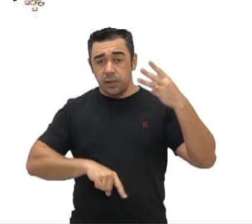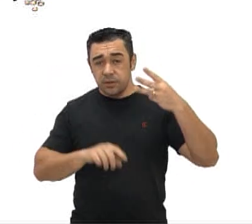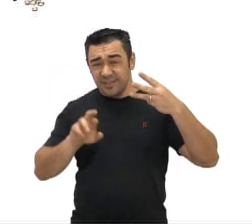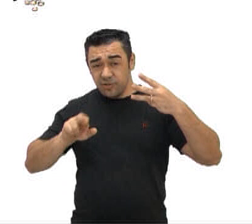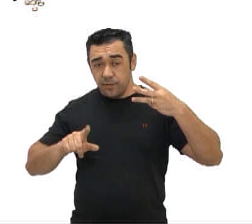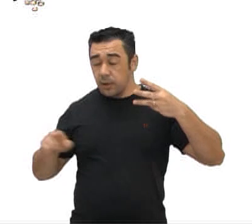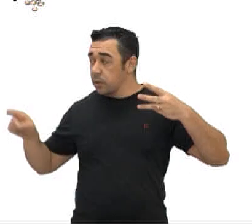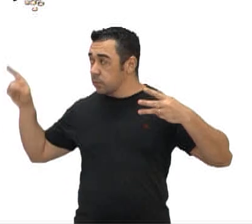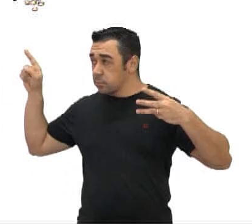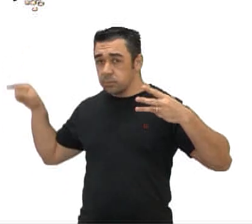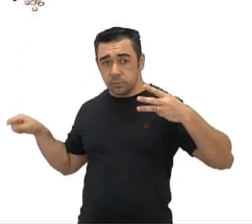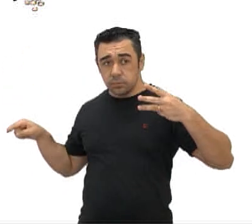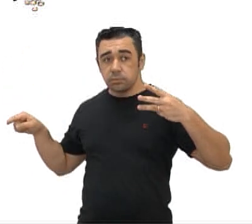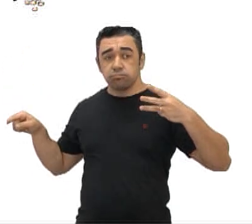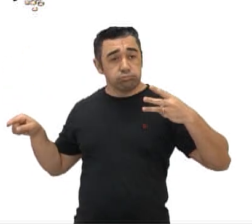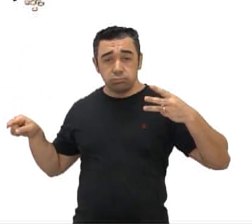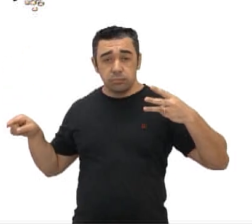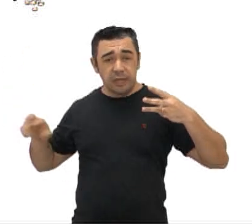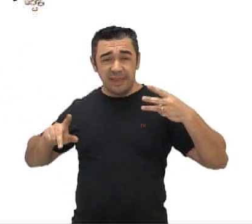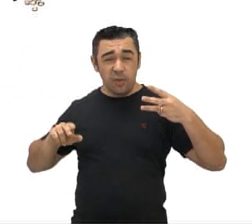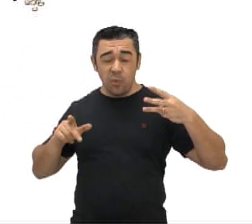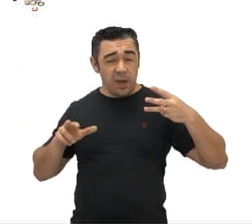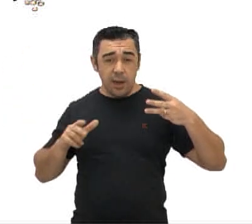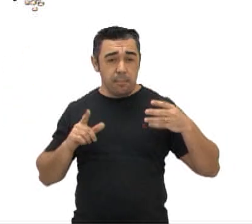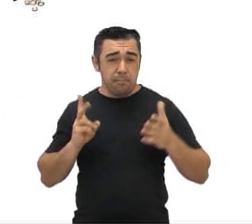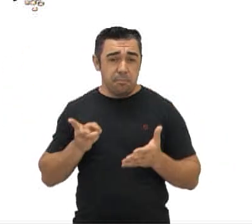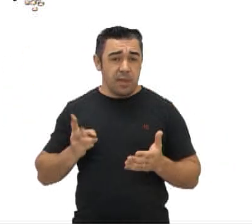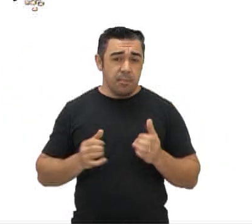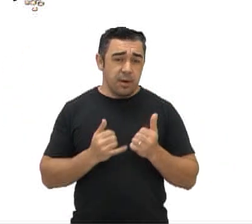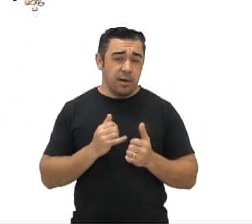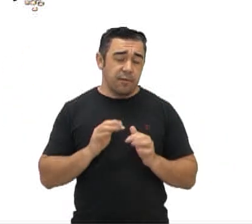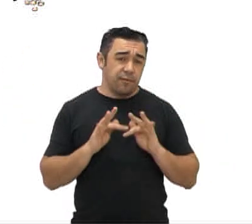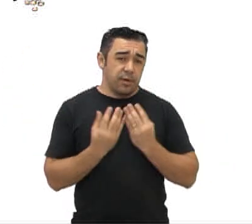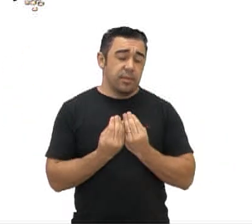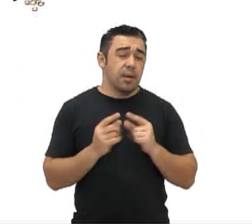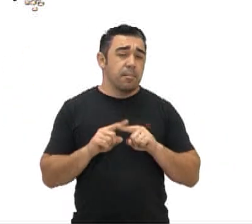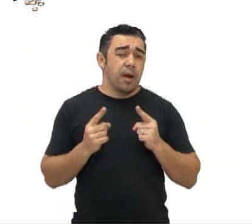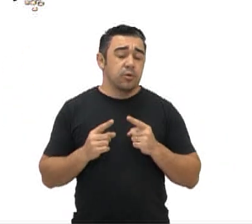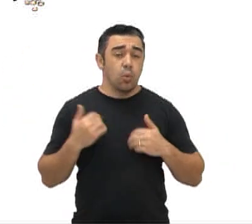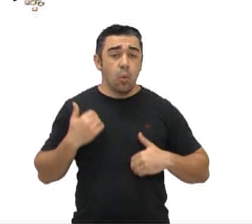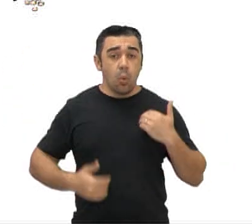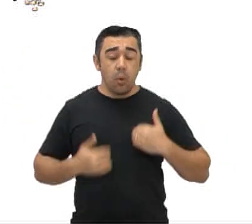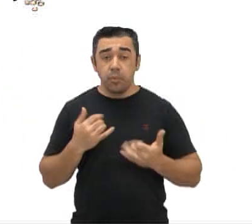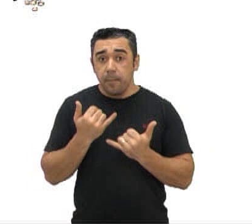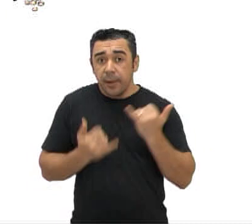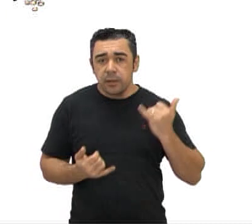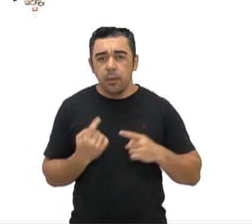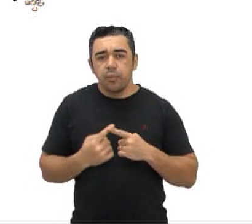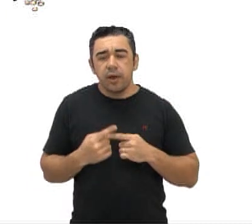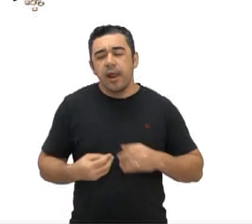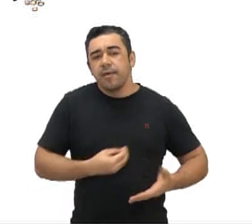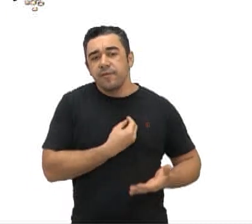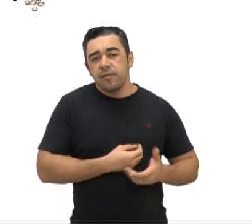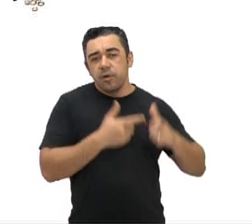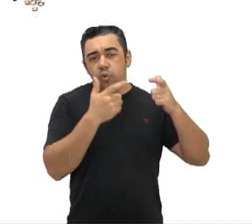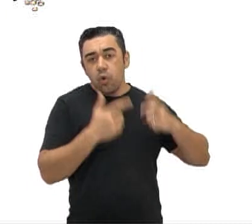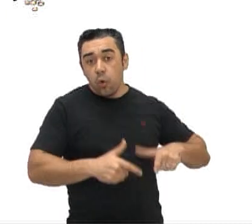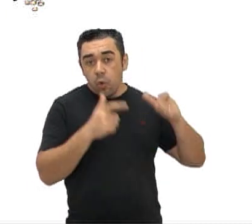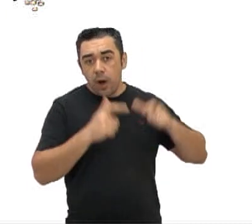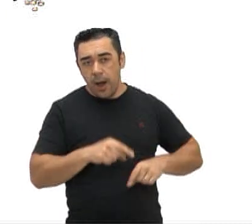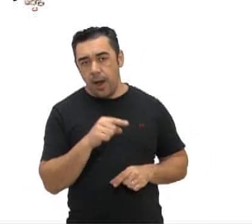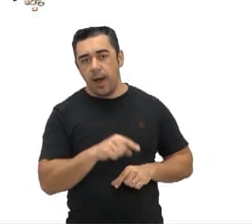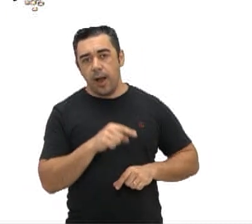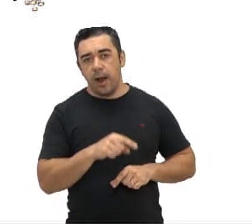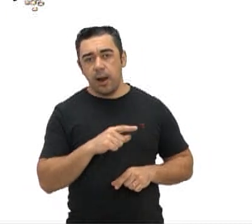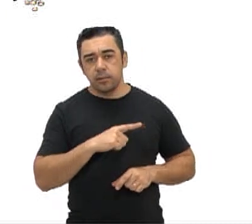comum deles está bem longe, né? Então, eles não têm uma origem próxima comum. Mas o formato do corpo é parecido. Por quê? Porque eles vivem em locais que tem